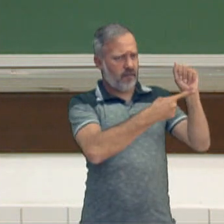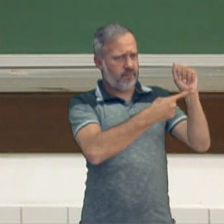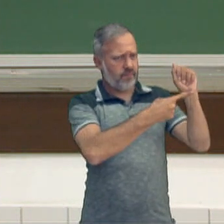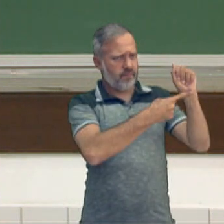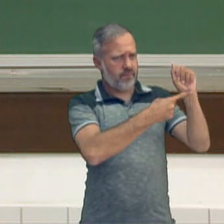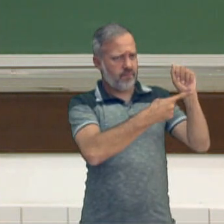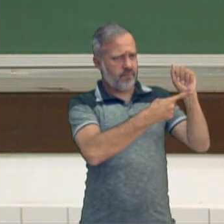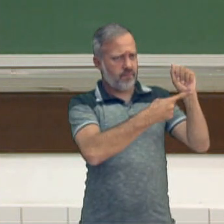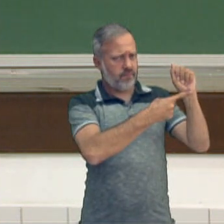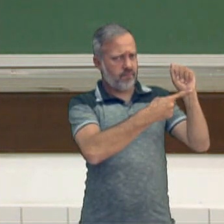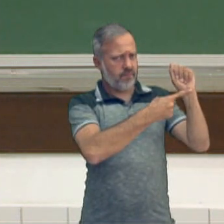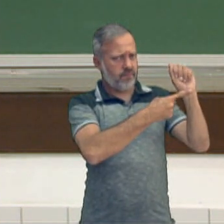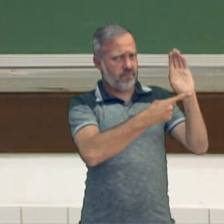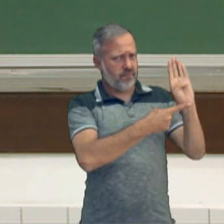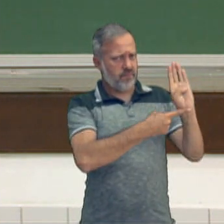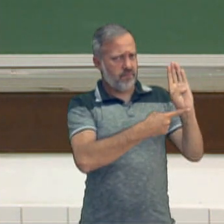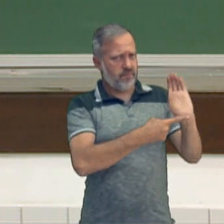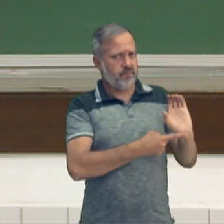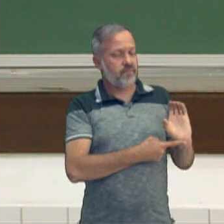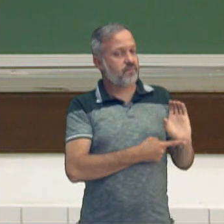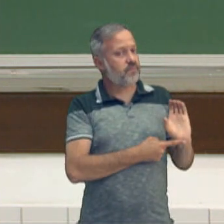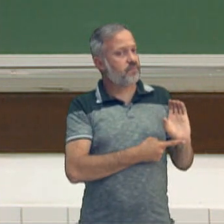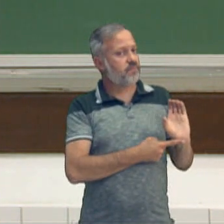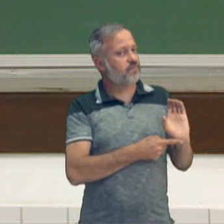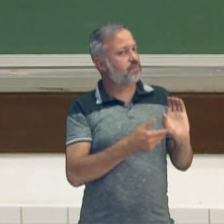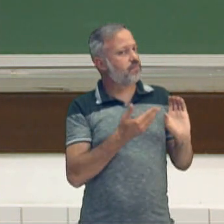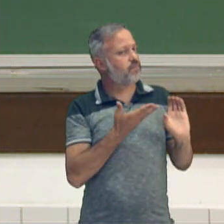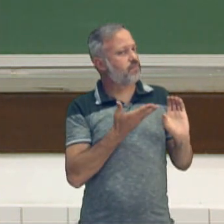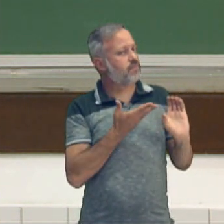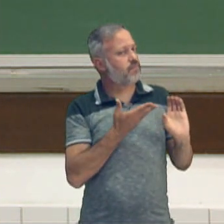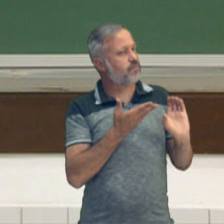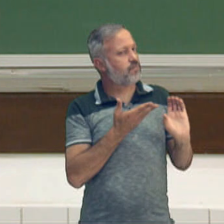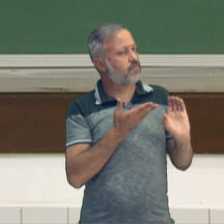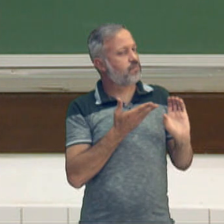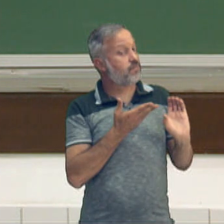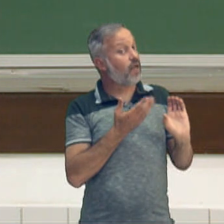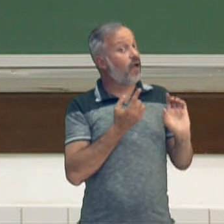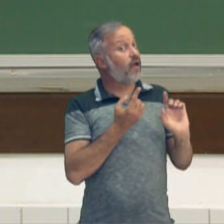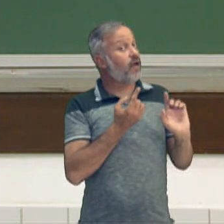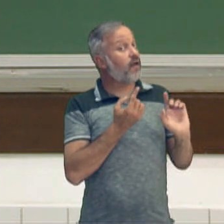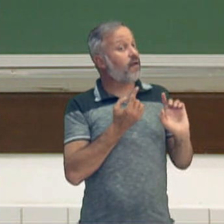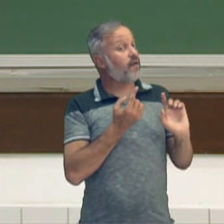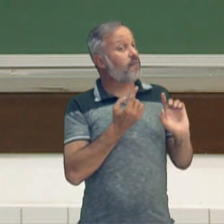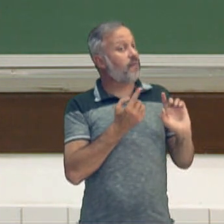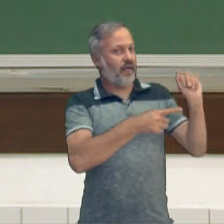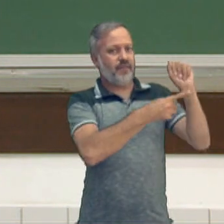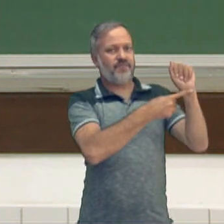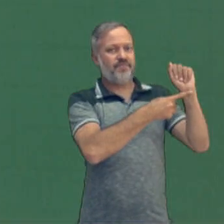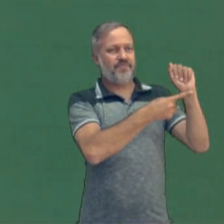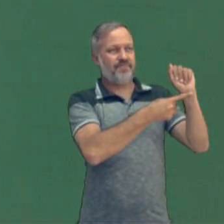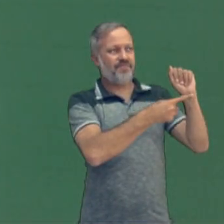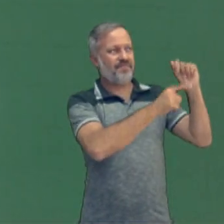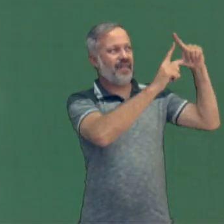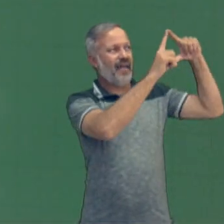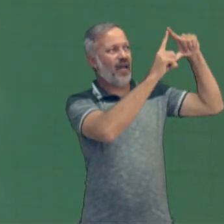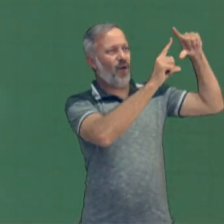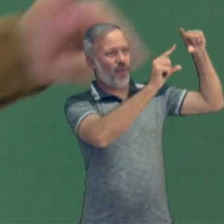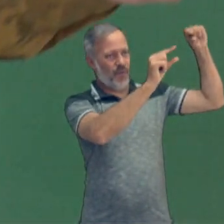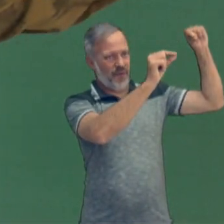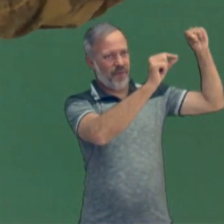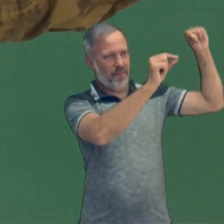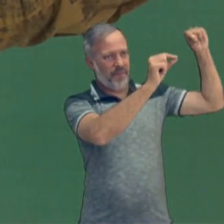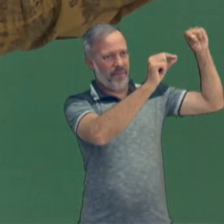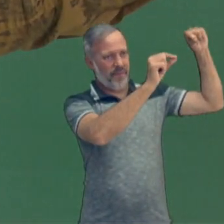lua, B. Anos e dias, C. A cheia das marés. A resposta correta é A. As fases da